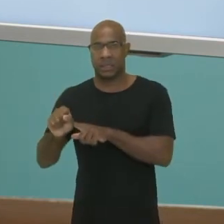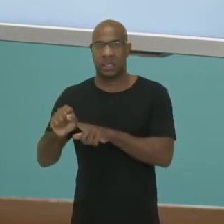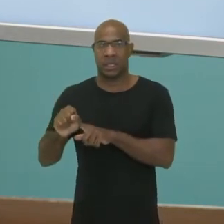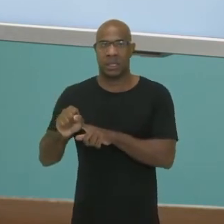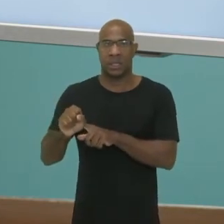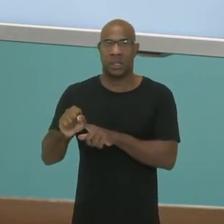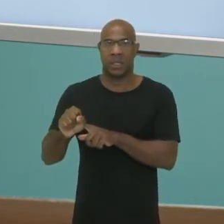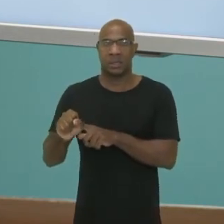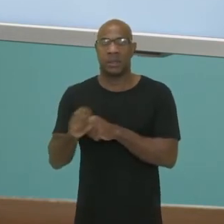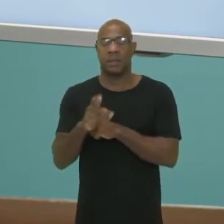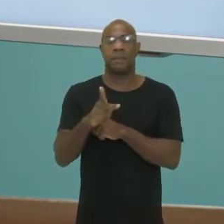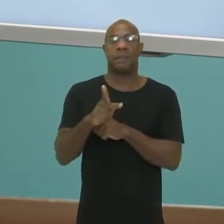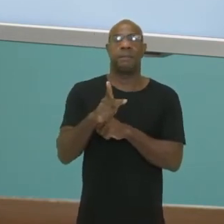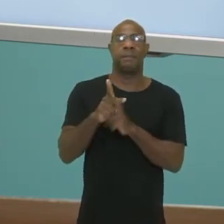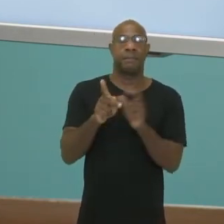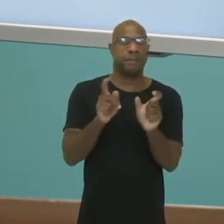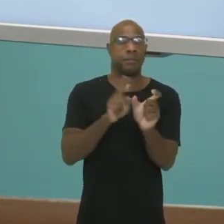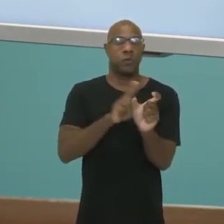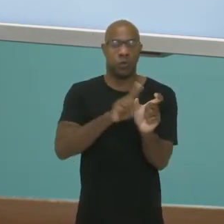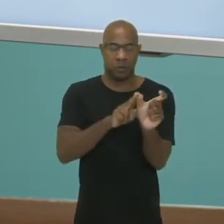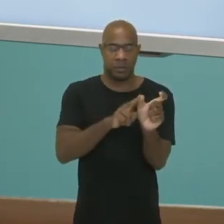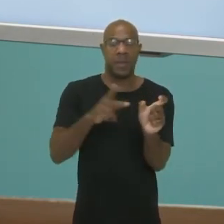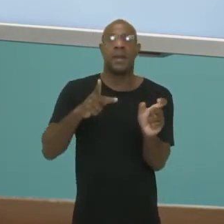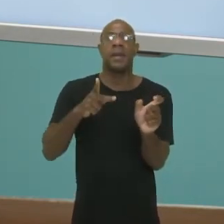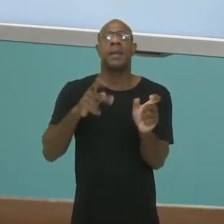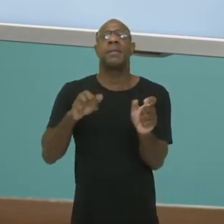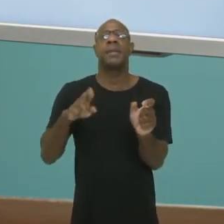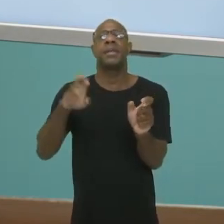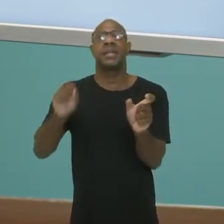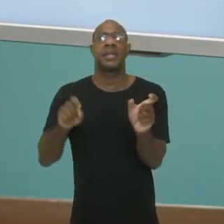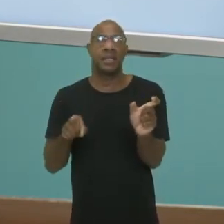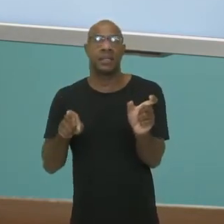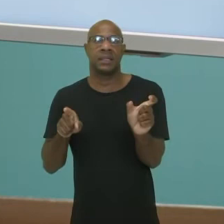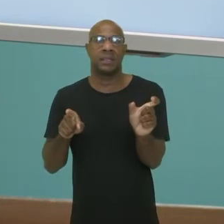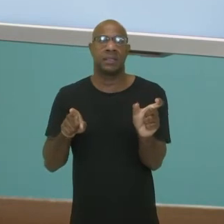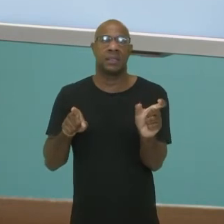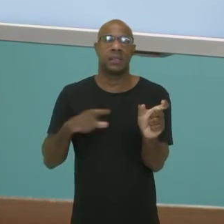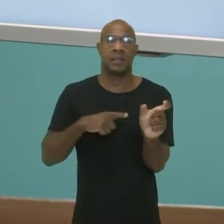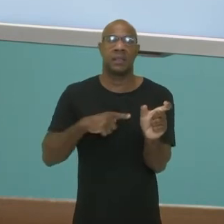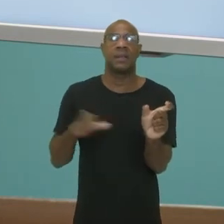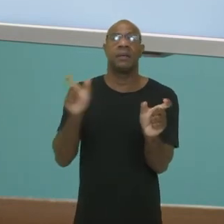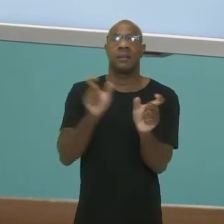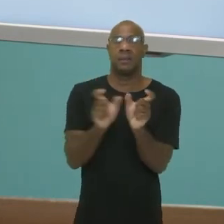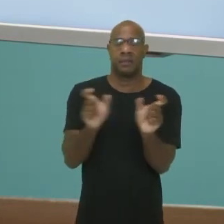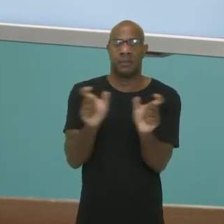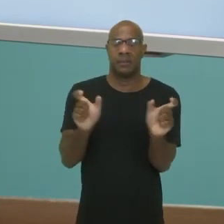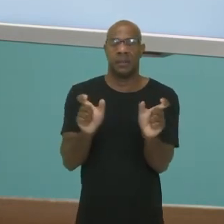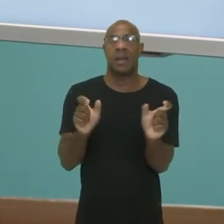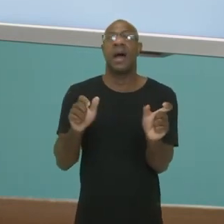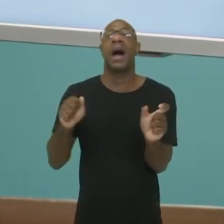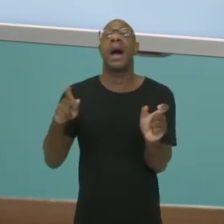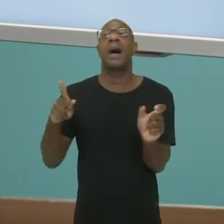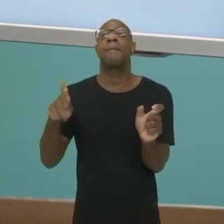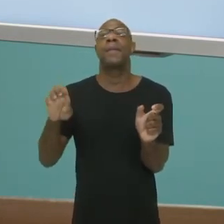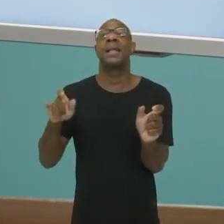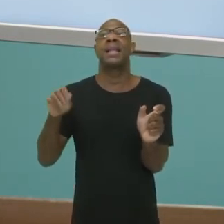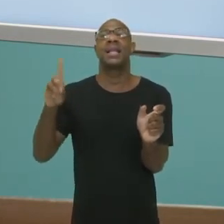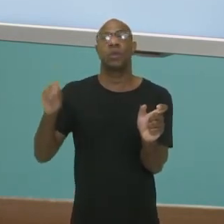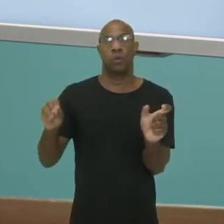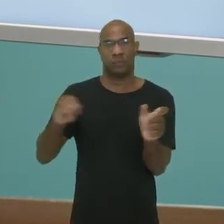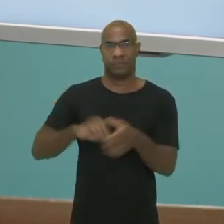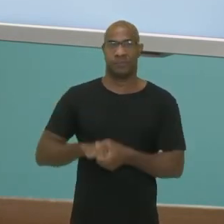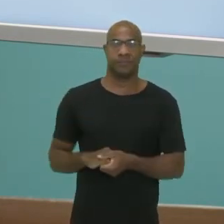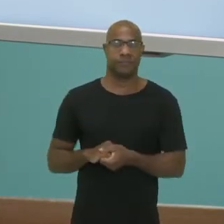é Pires e seu apodo é Duda. Então, o que seria apodo? Aí sim é apelido. Tranquilo?